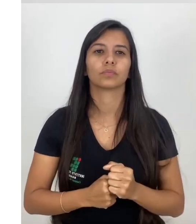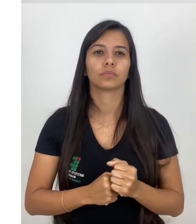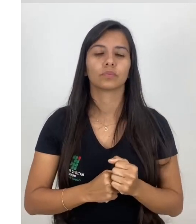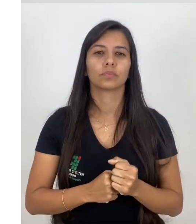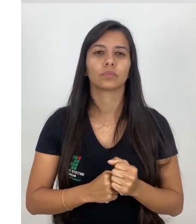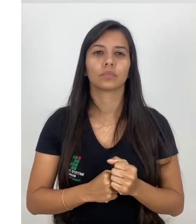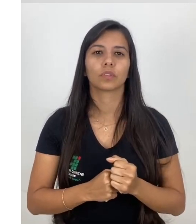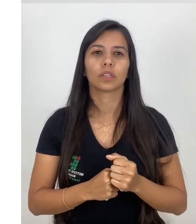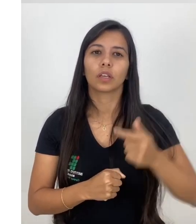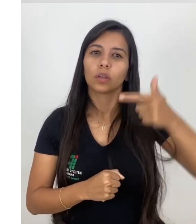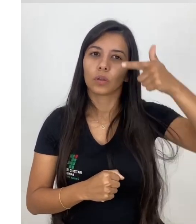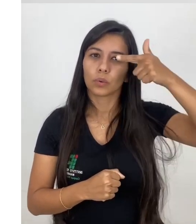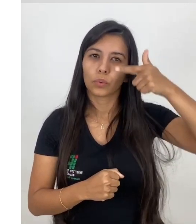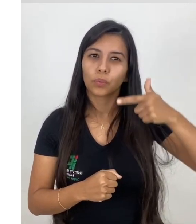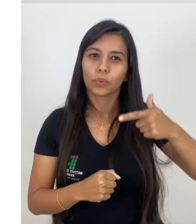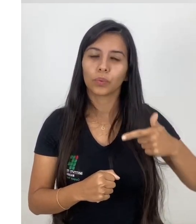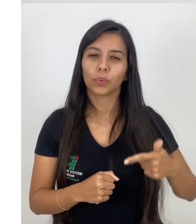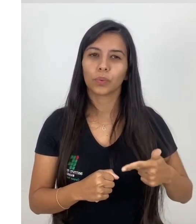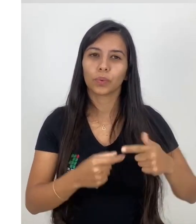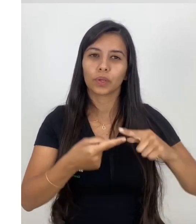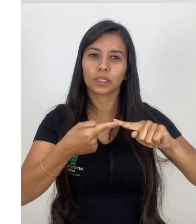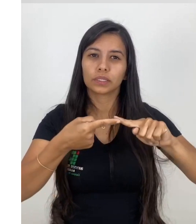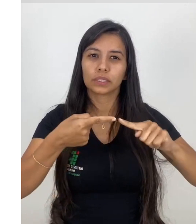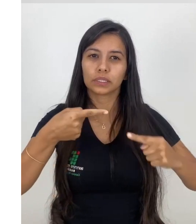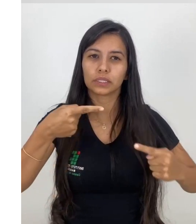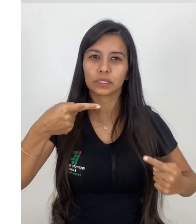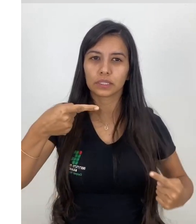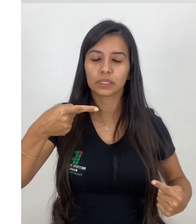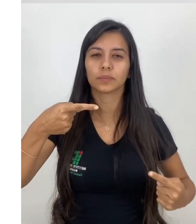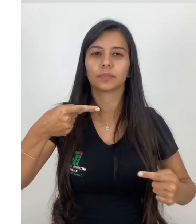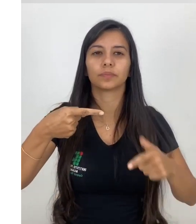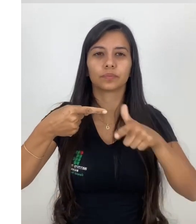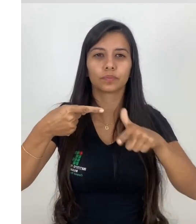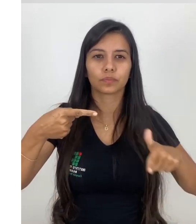descondensação cromossômica, então os cromossomos eles se descondensam,